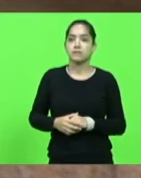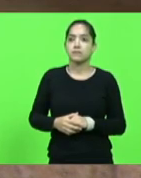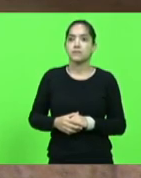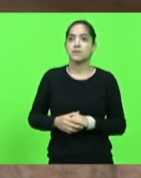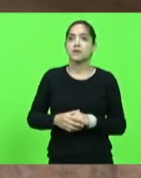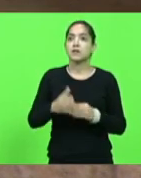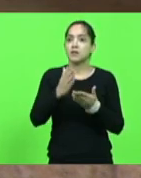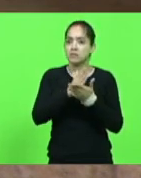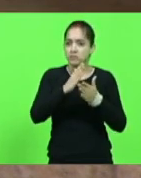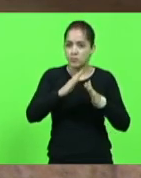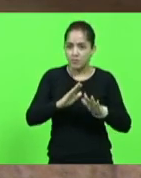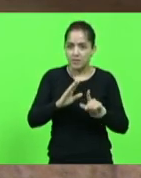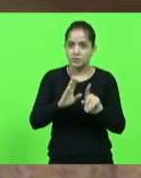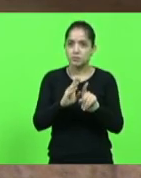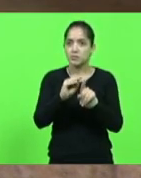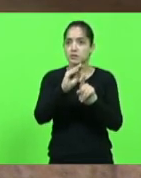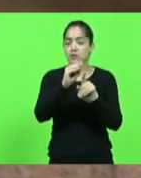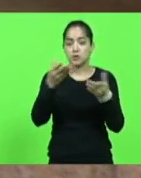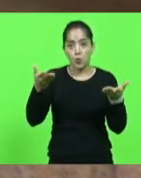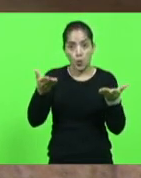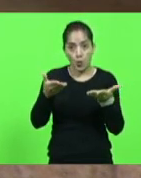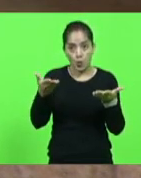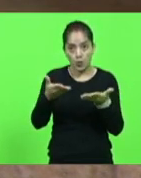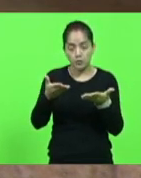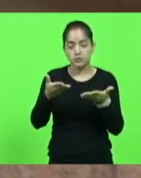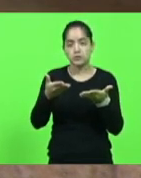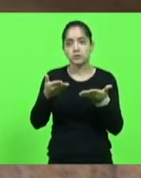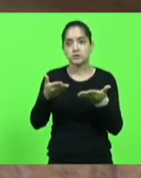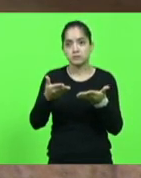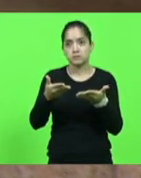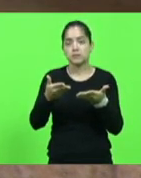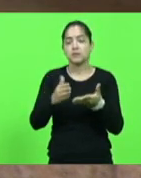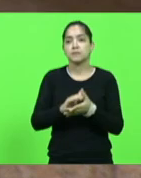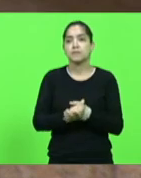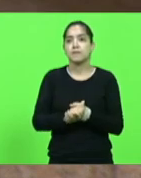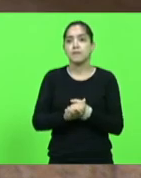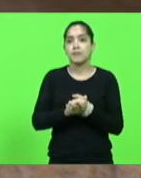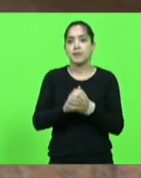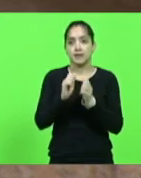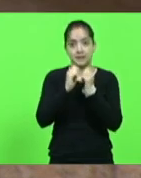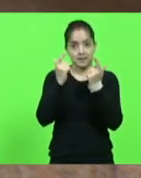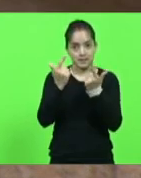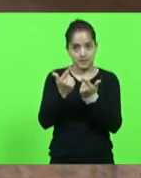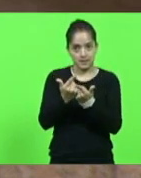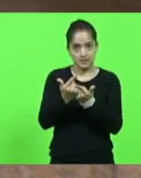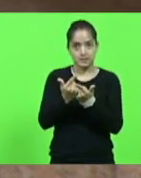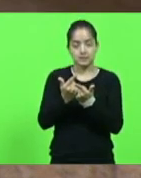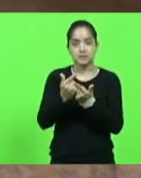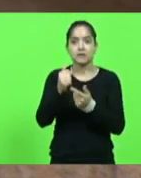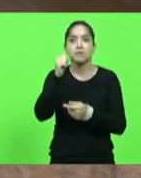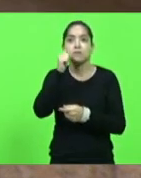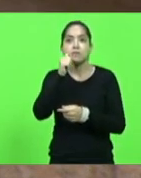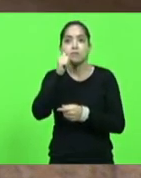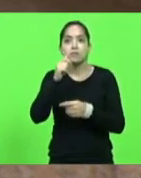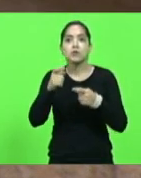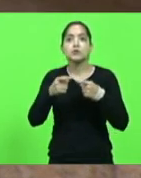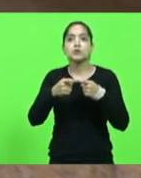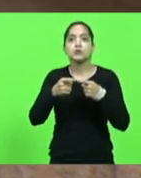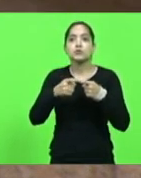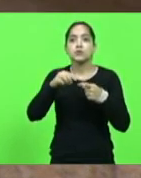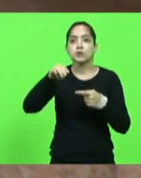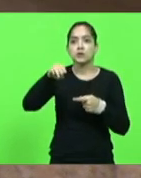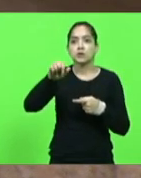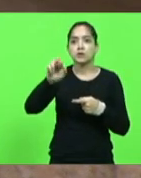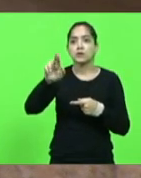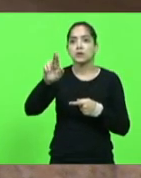combate à pedofilia. Então, hoje nós estaremos aqui na casa com a doutora Maura de Oliveira, que ela